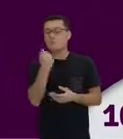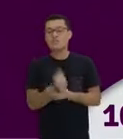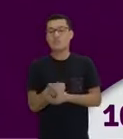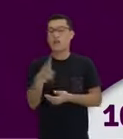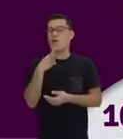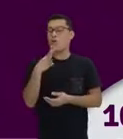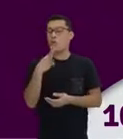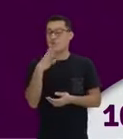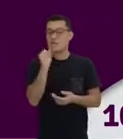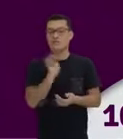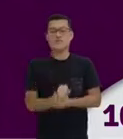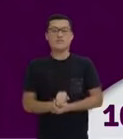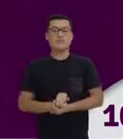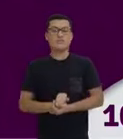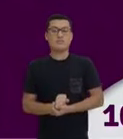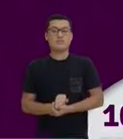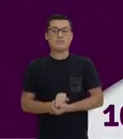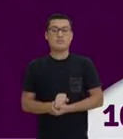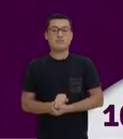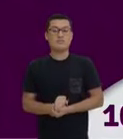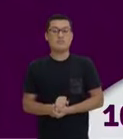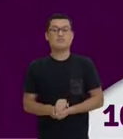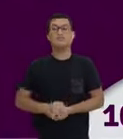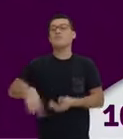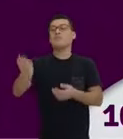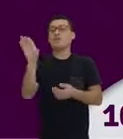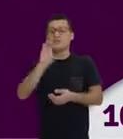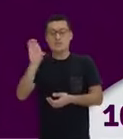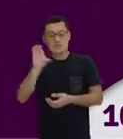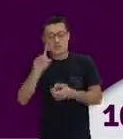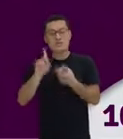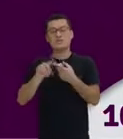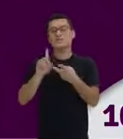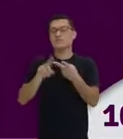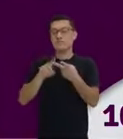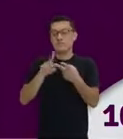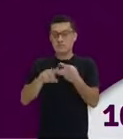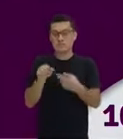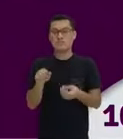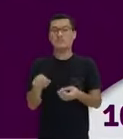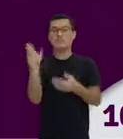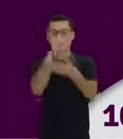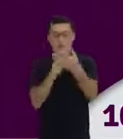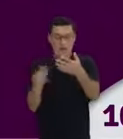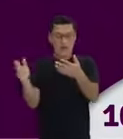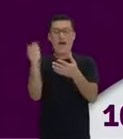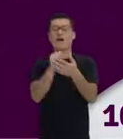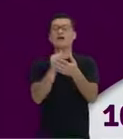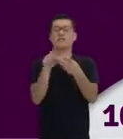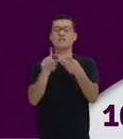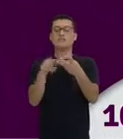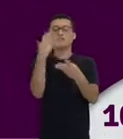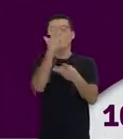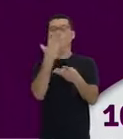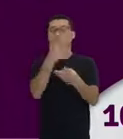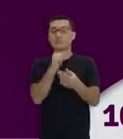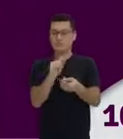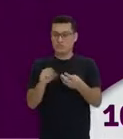conhecimento a música é Ciência e música é arte